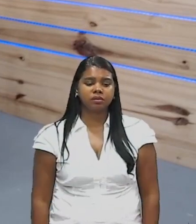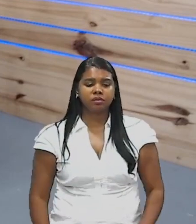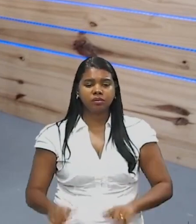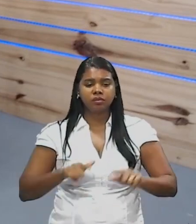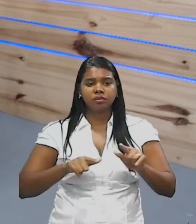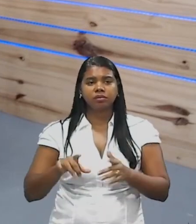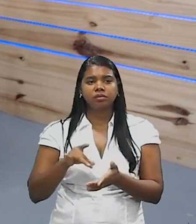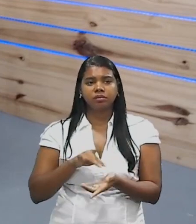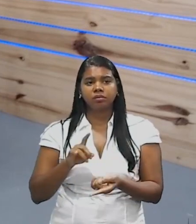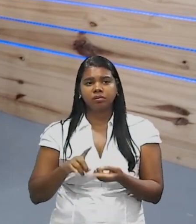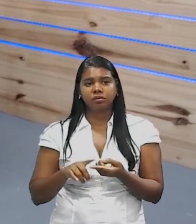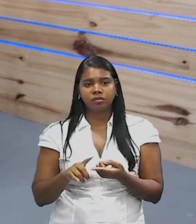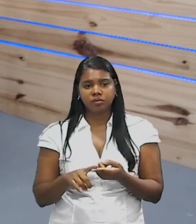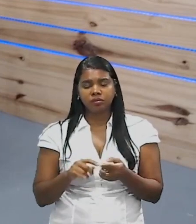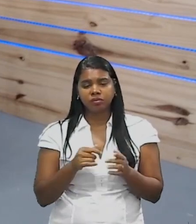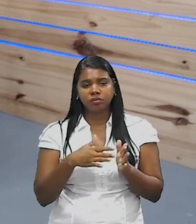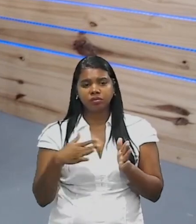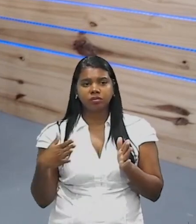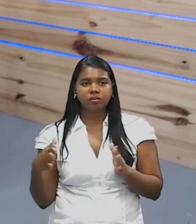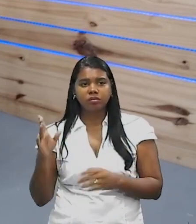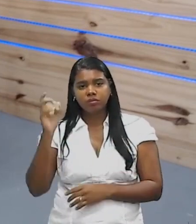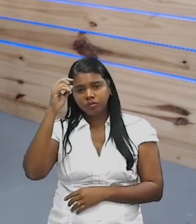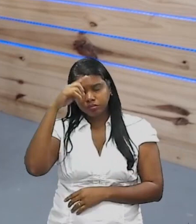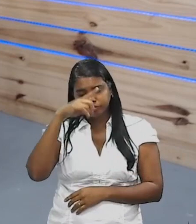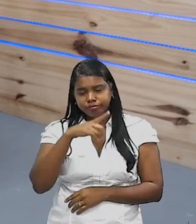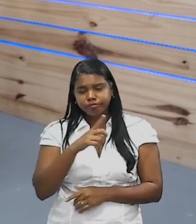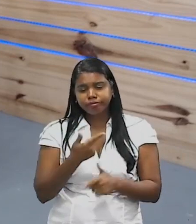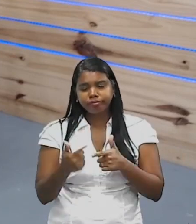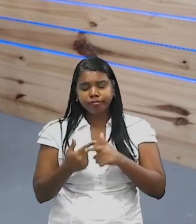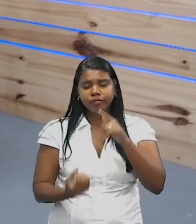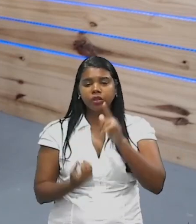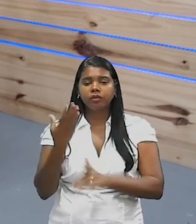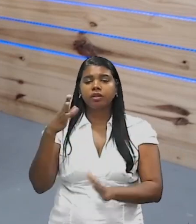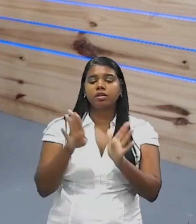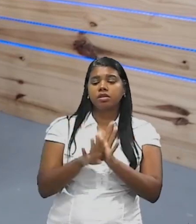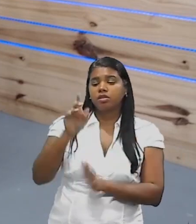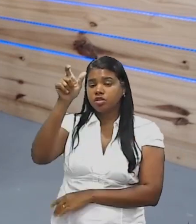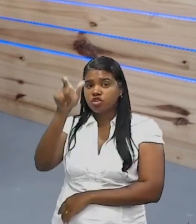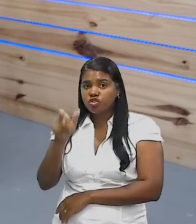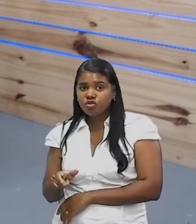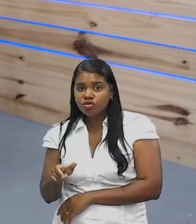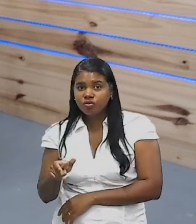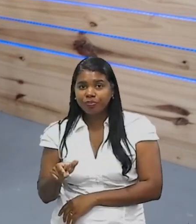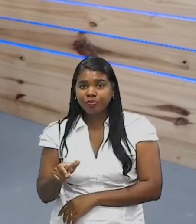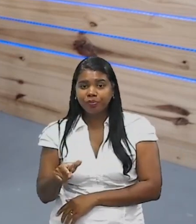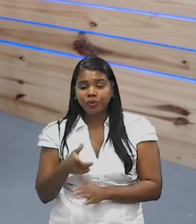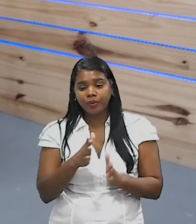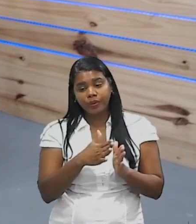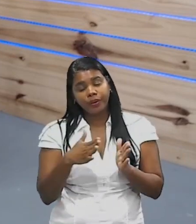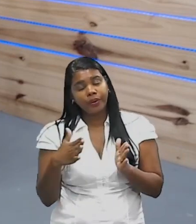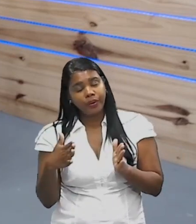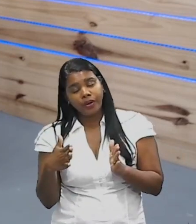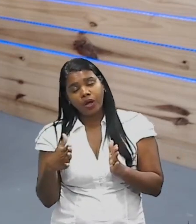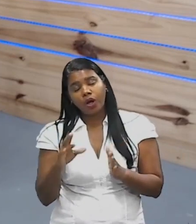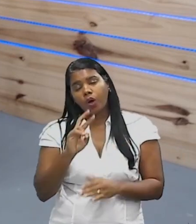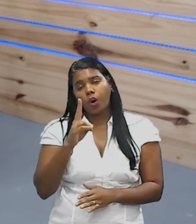que todas as não conformidades e os defeitos que possam vir a chegar ao cliente ou que estejam no processo